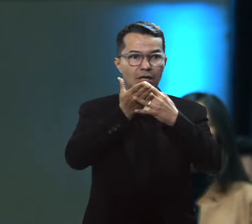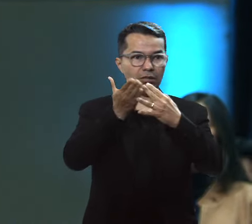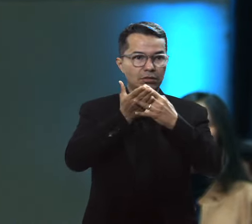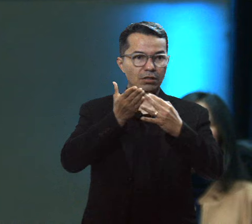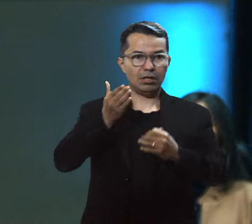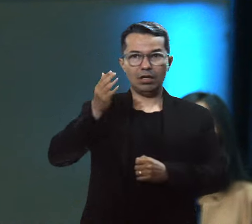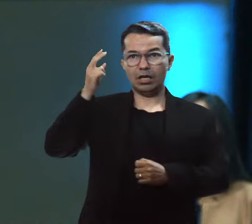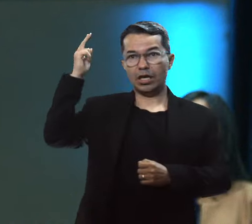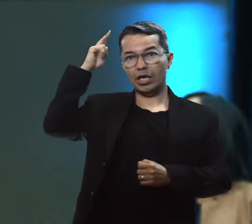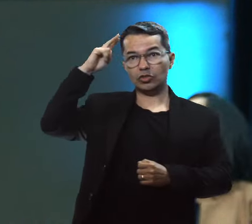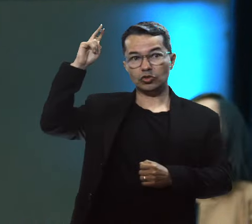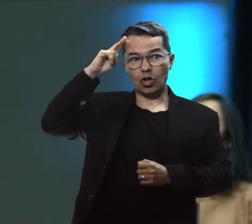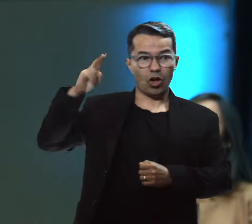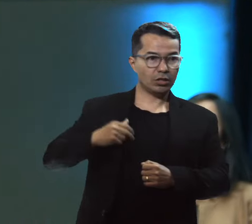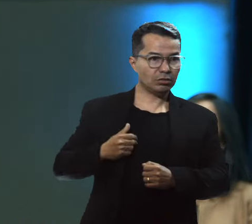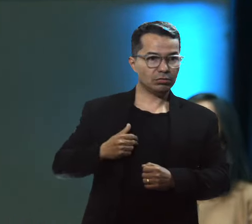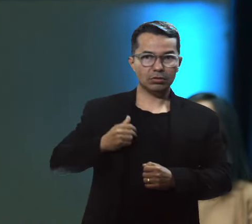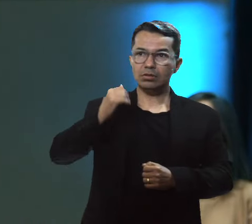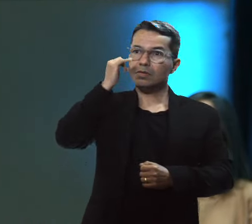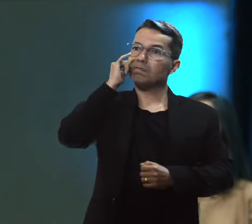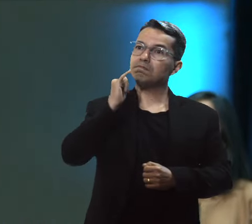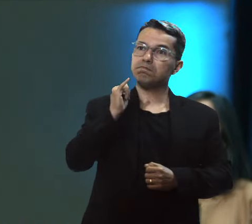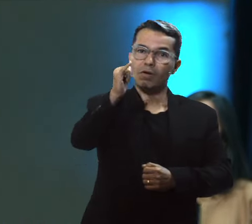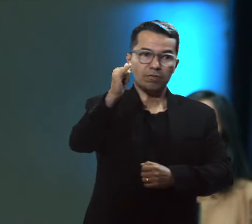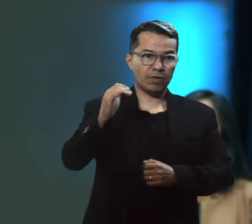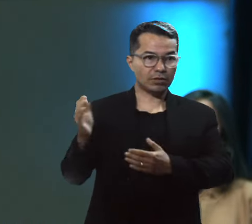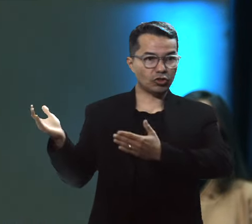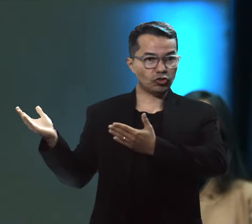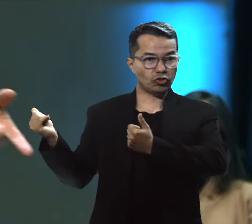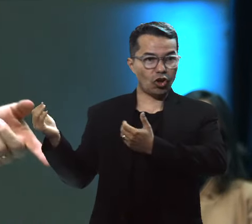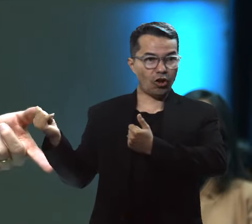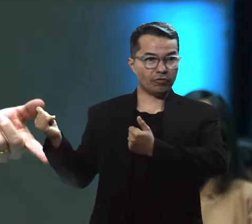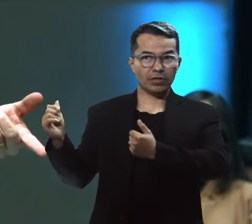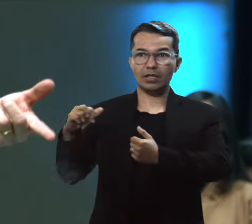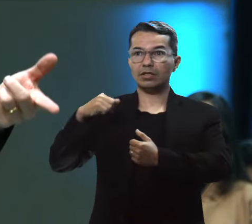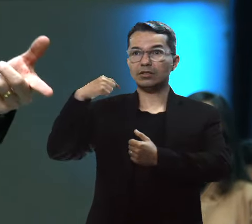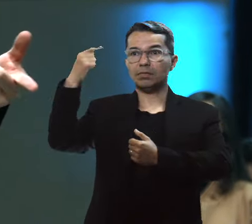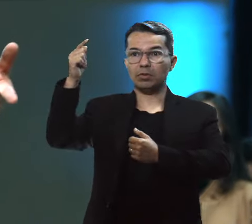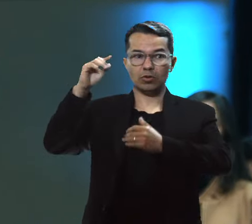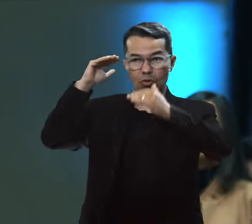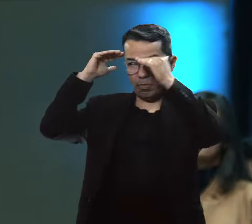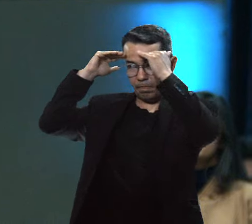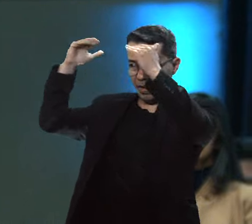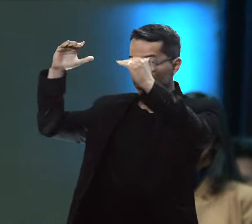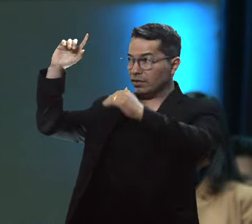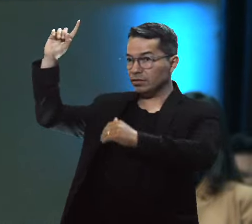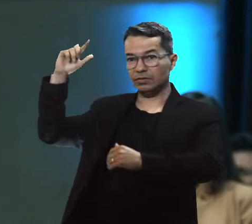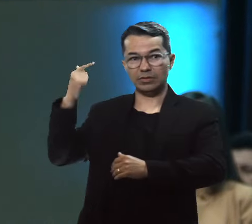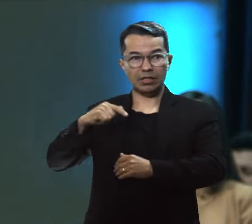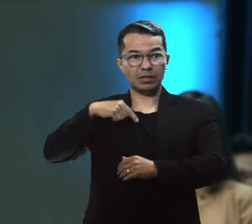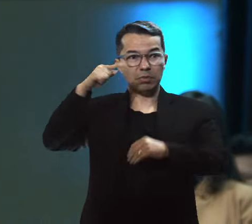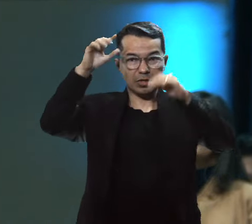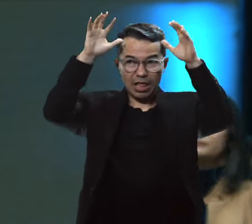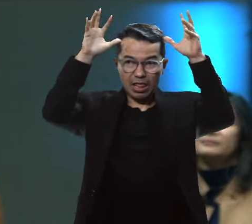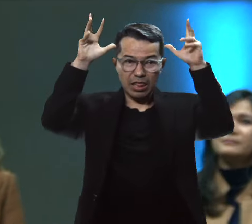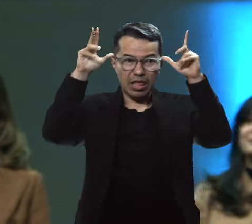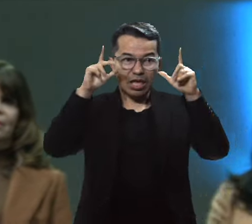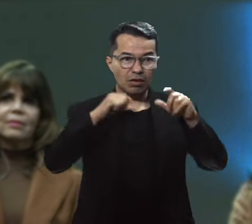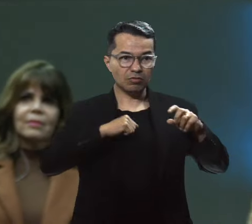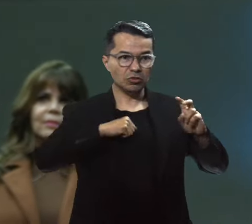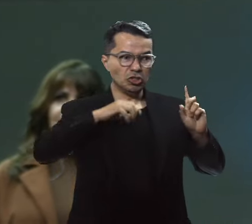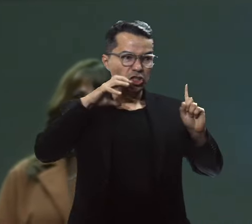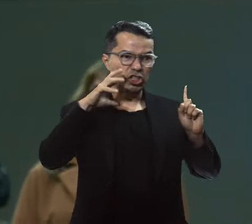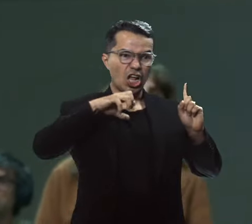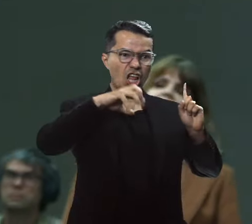do profeta novo, que desobedeceu e daí no caminho foi atacado por um leão. E eu falei: Deus, naquele mesmo dia,